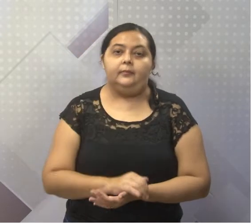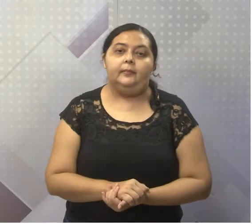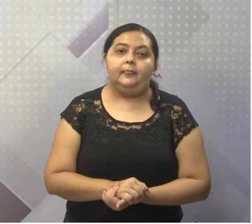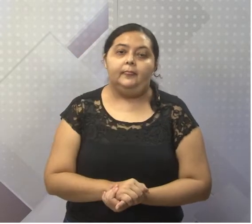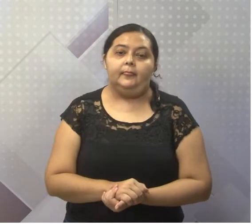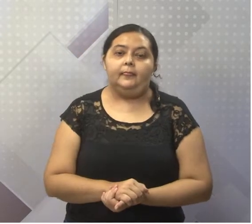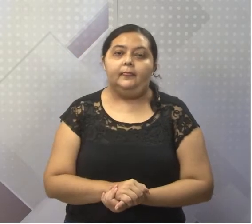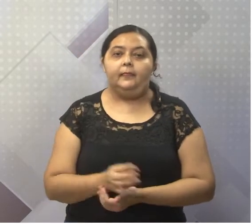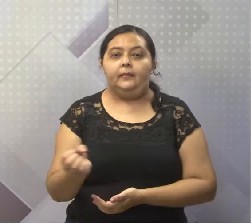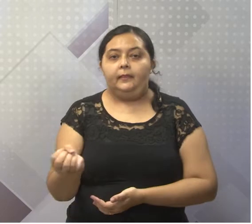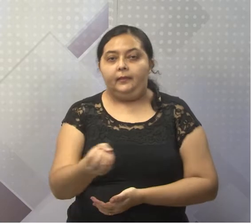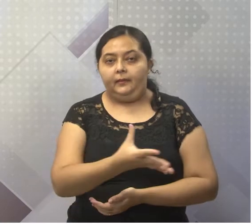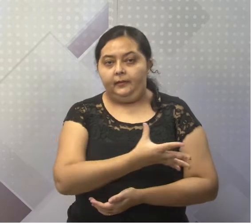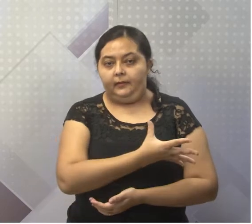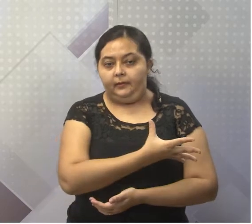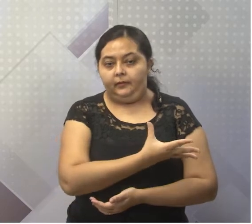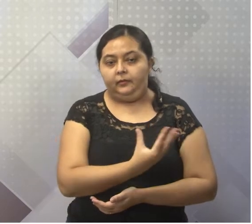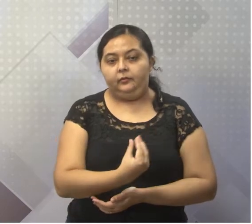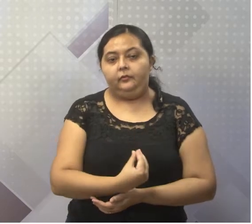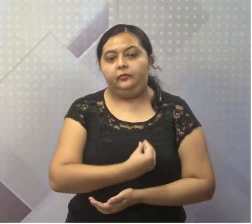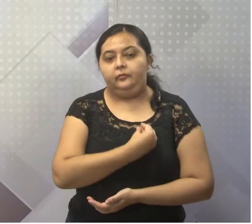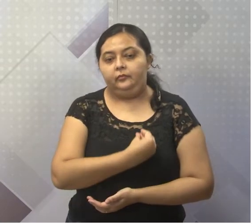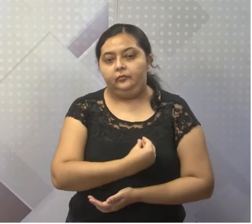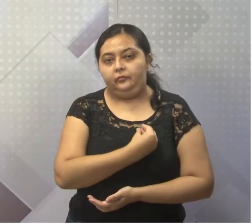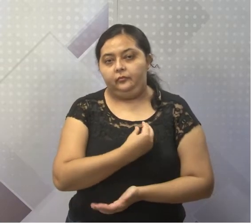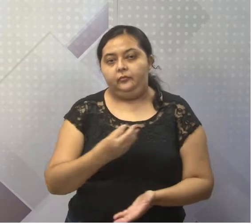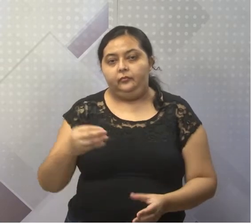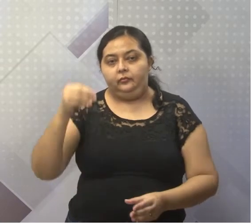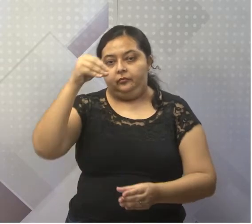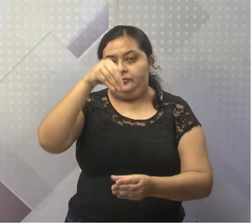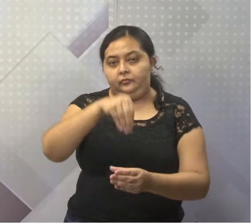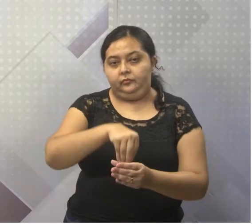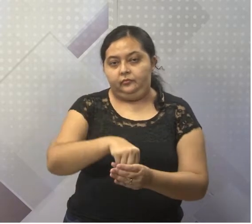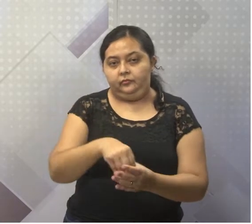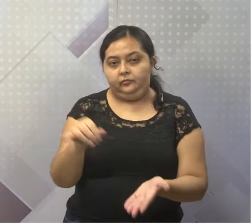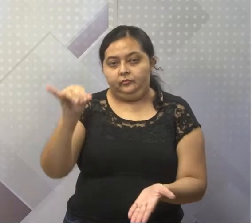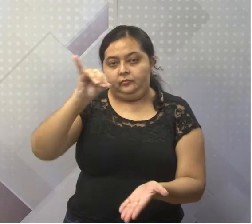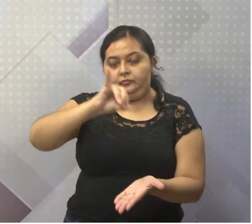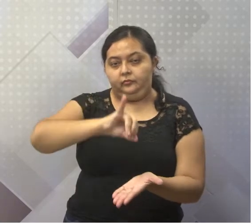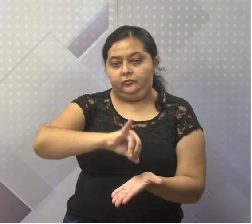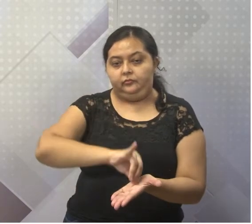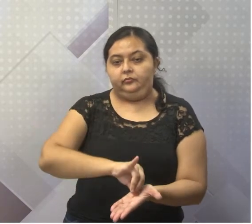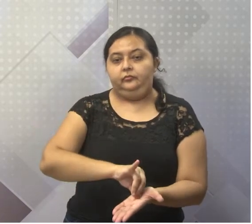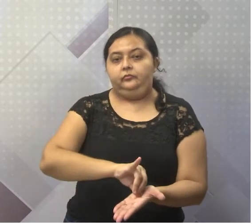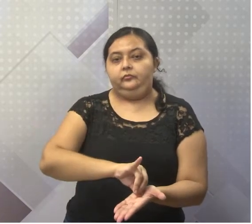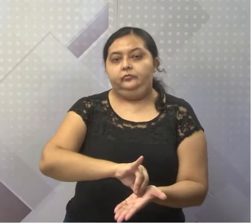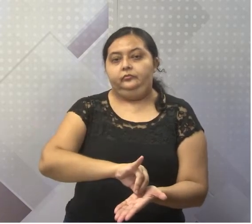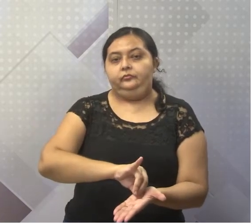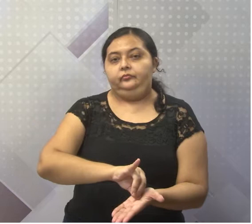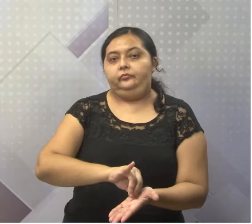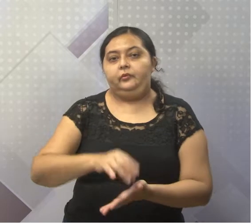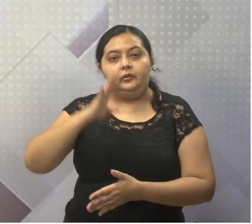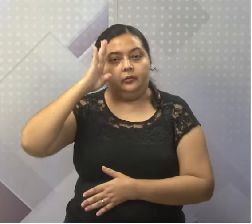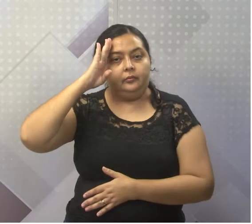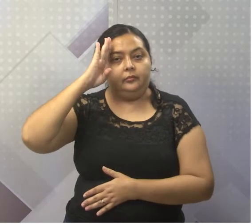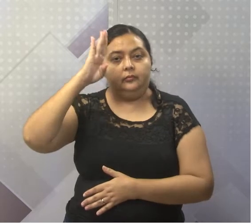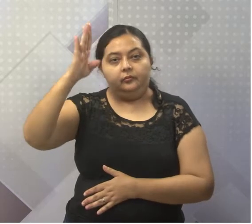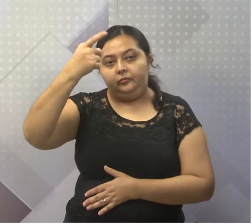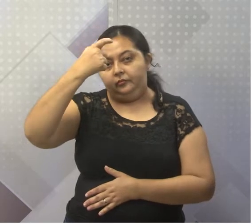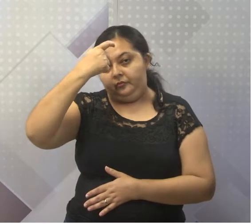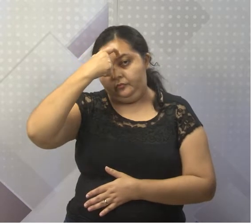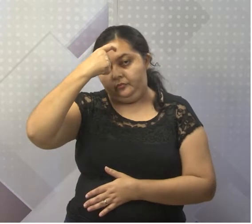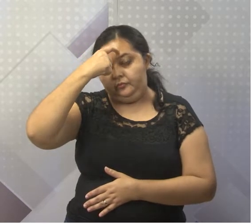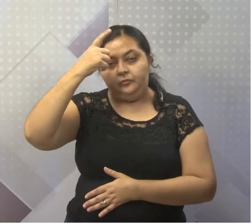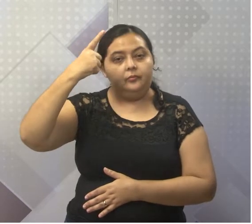uma nova dignidade e colocado no centro da criação e por isso deu-se a principal corrente de